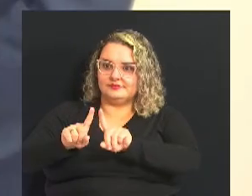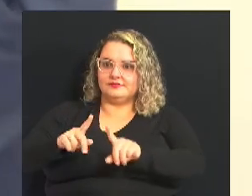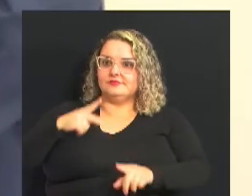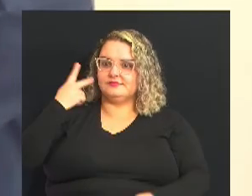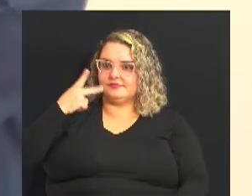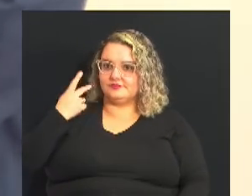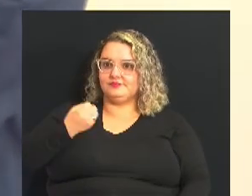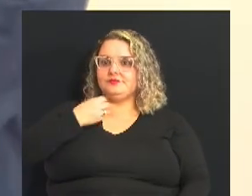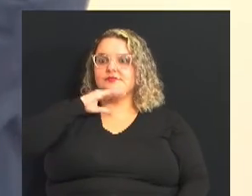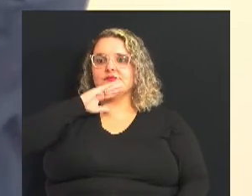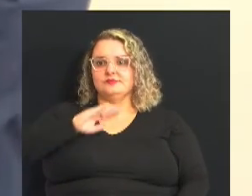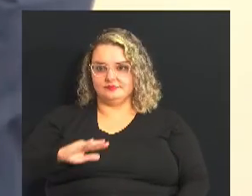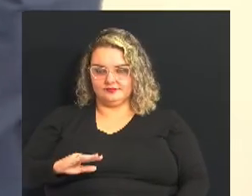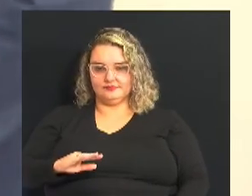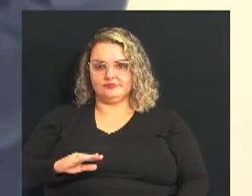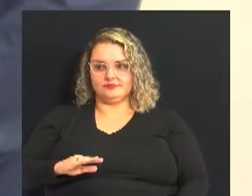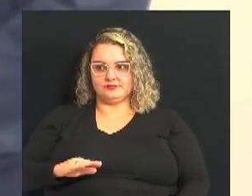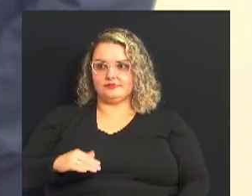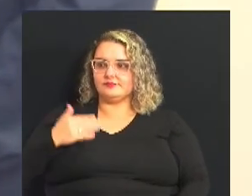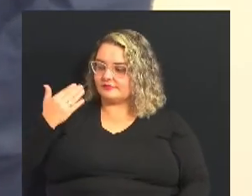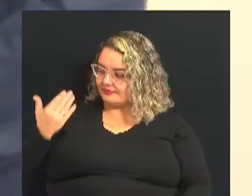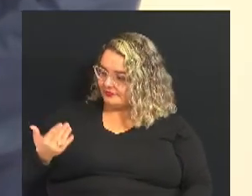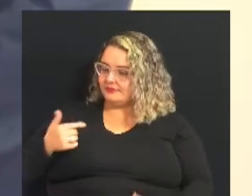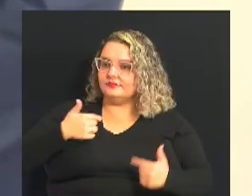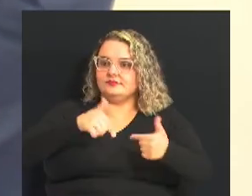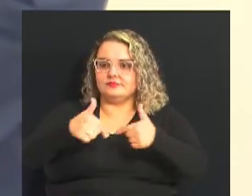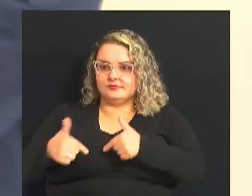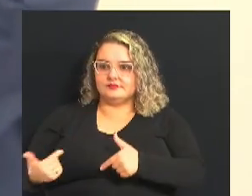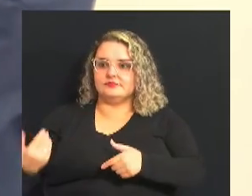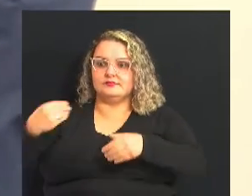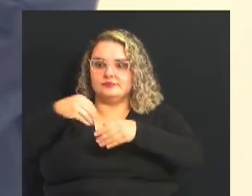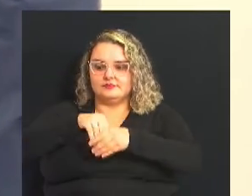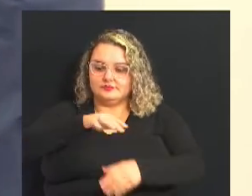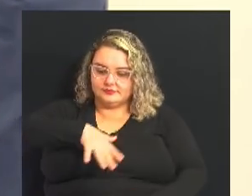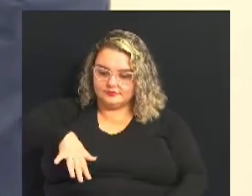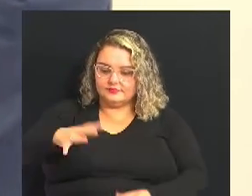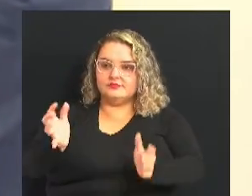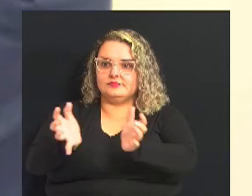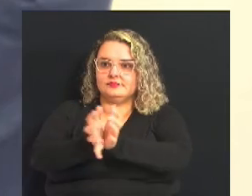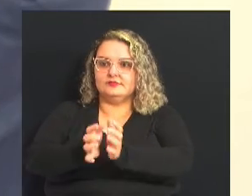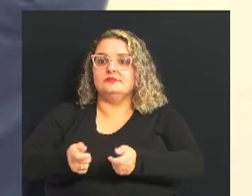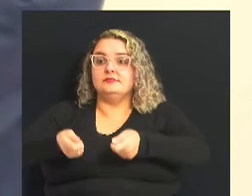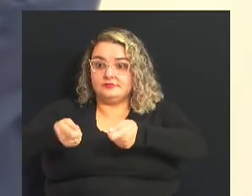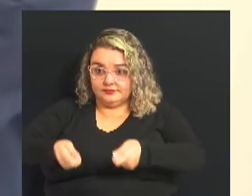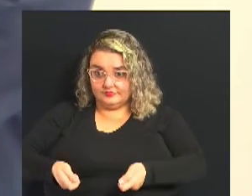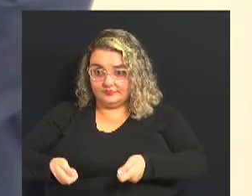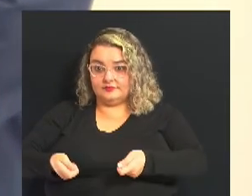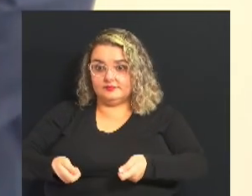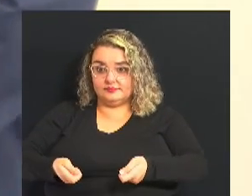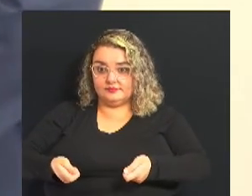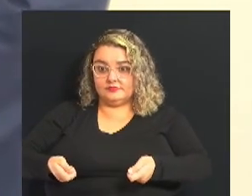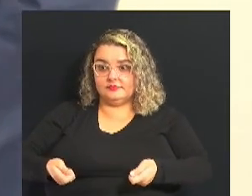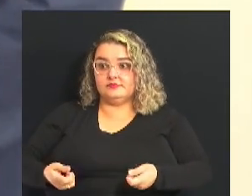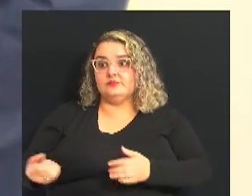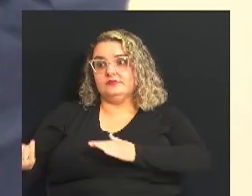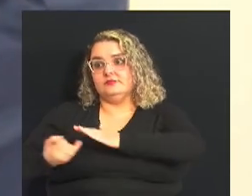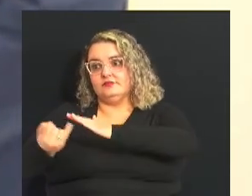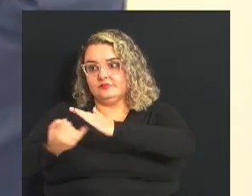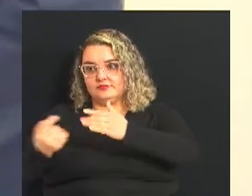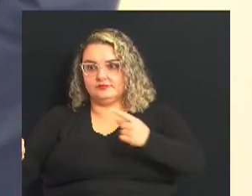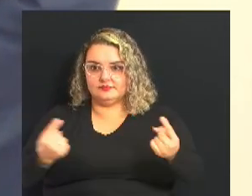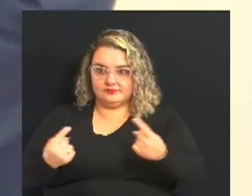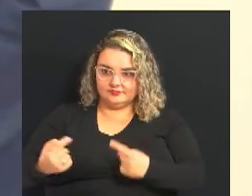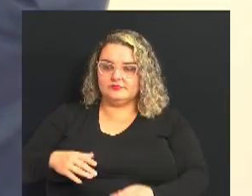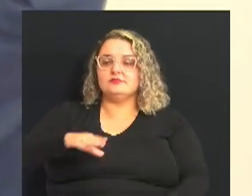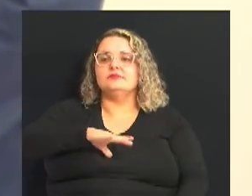boa tarde. O senhor tem um trabalho já dentro dessa comissão, consolidado, em trazer entidades de